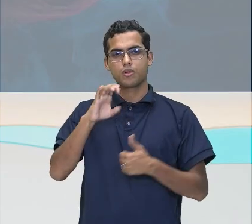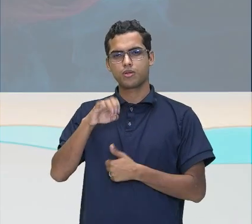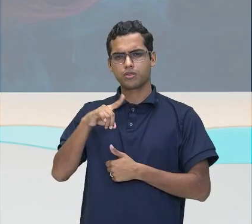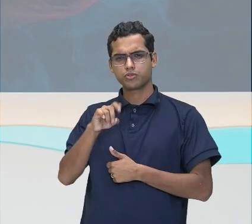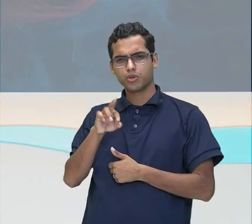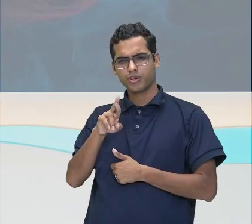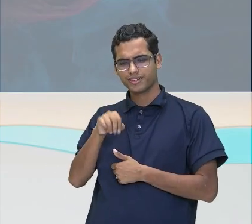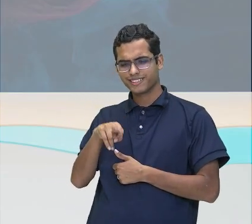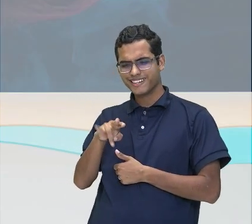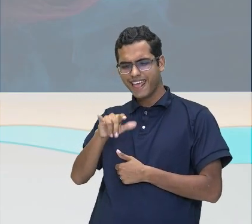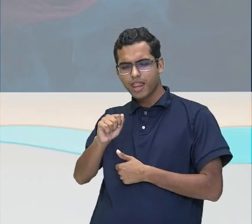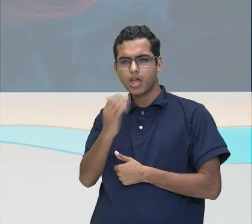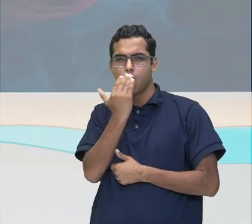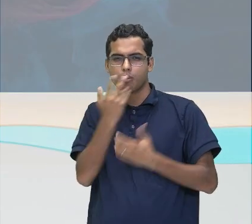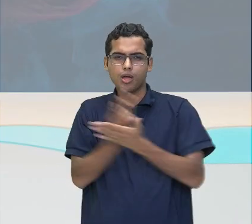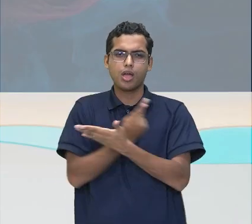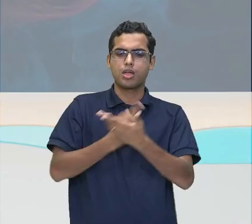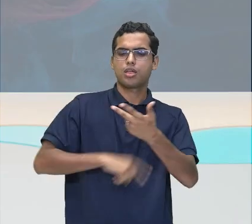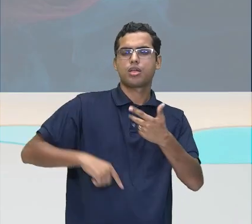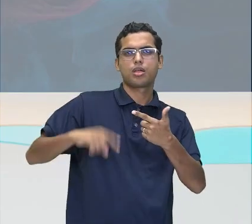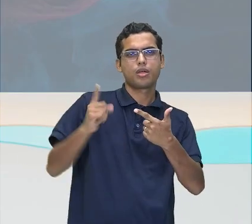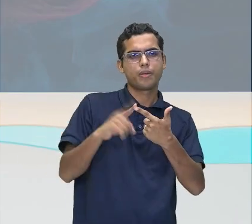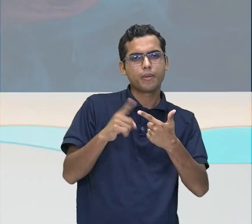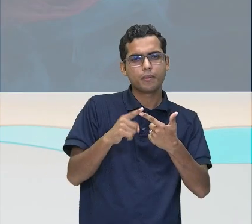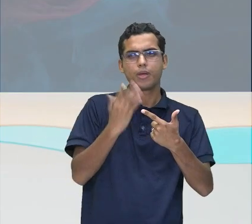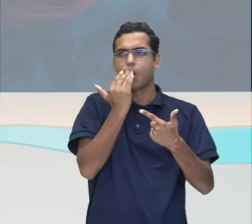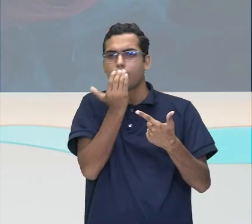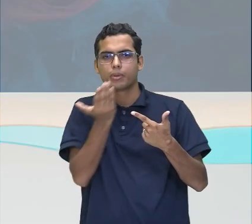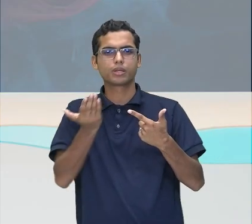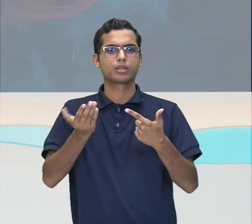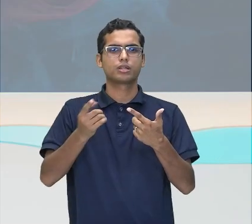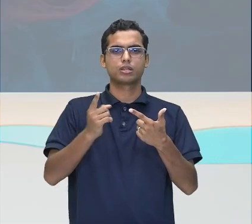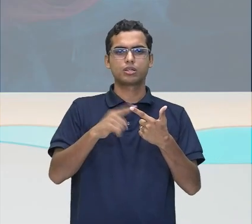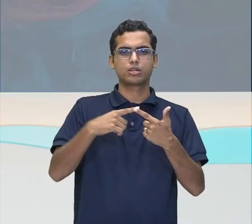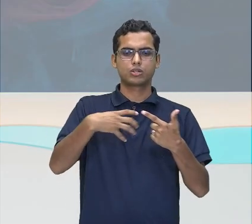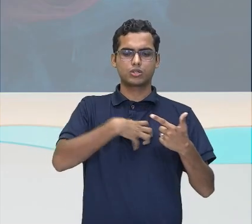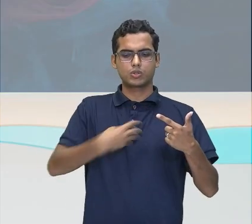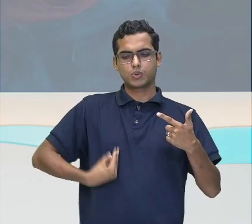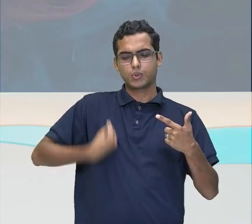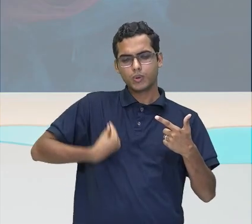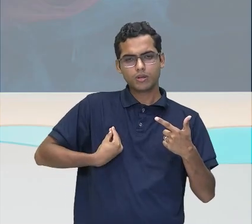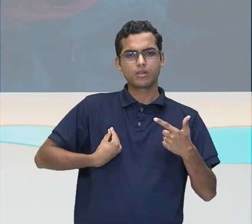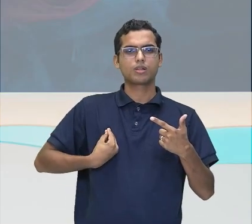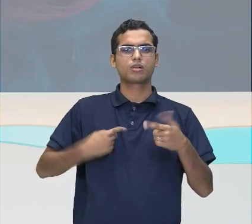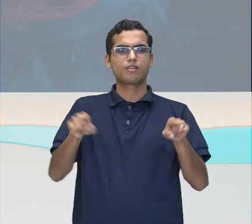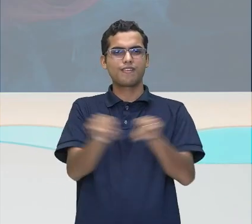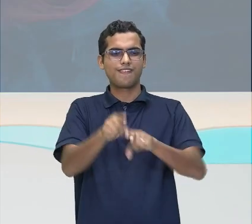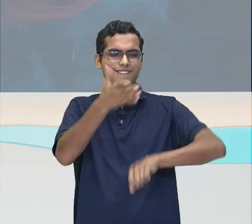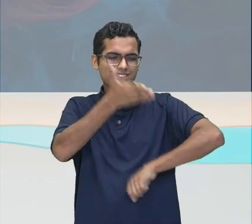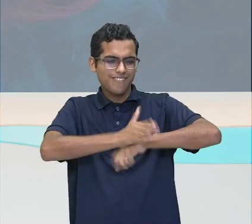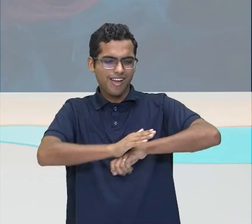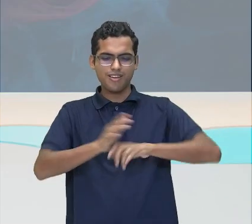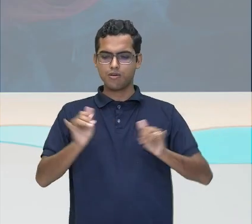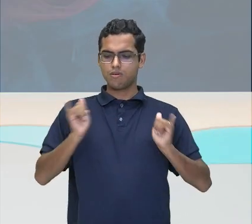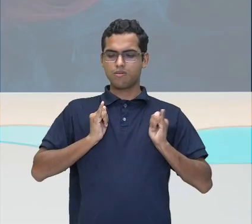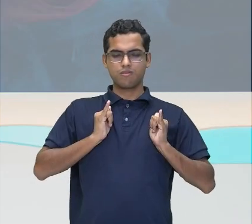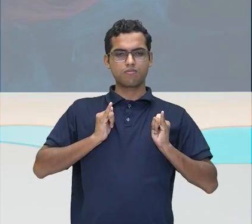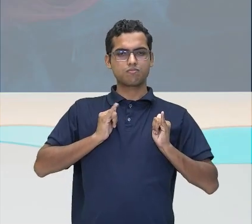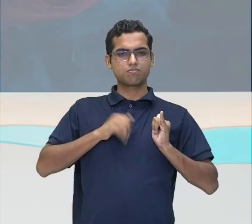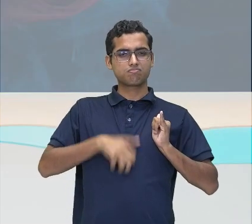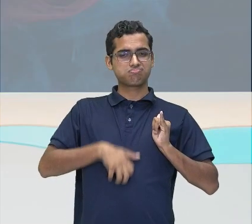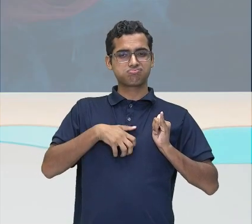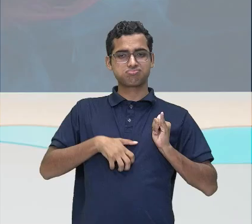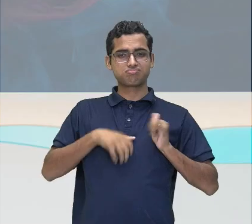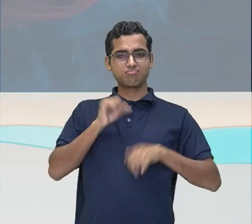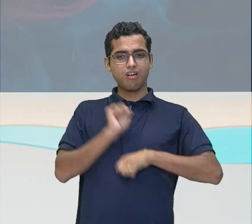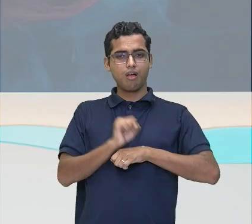de vida, o qual inclui aí também a alimentação desbalanceada e a falta de atividade física. Quando você não cuida